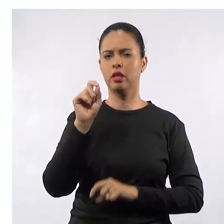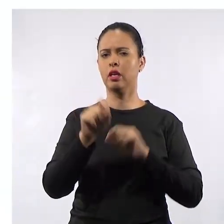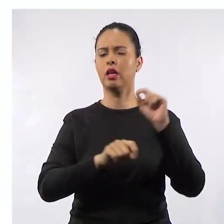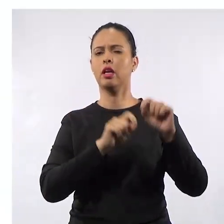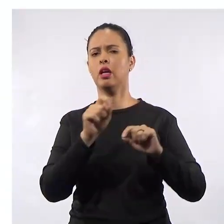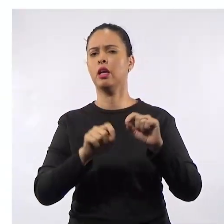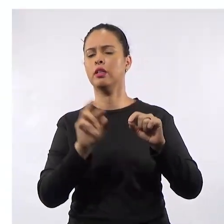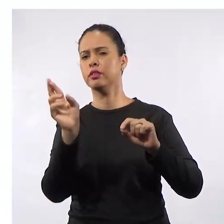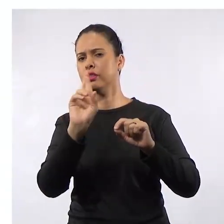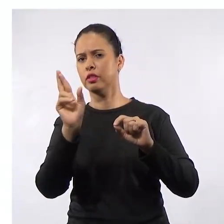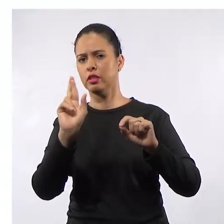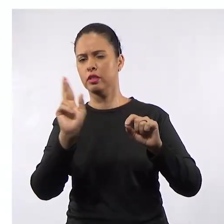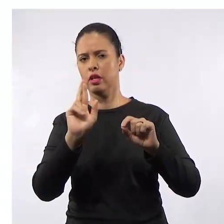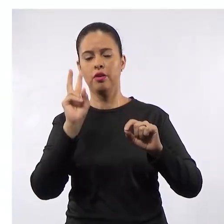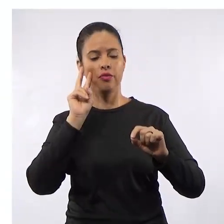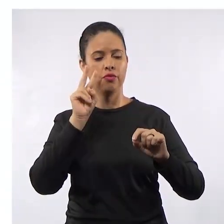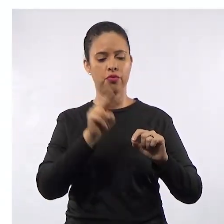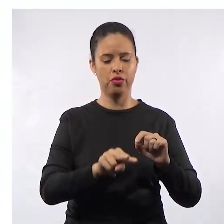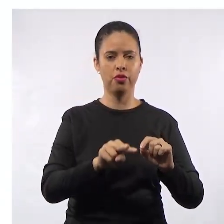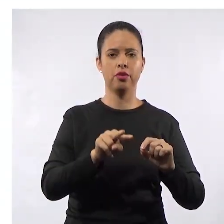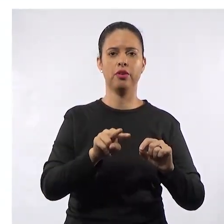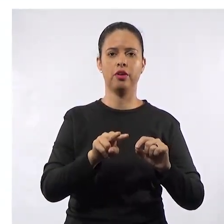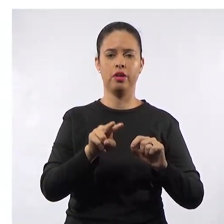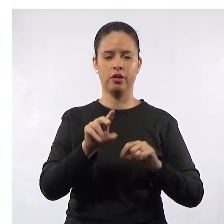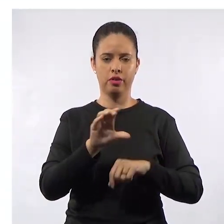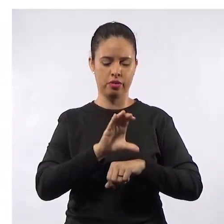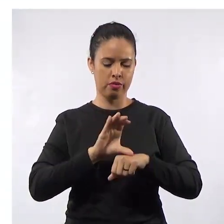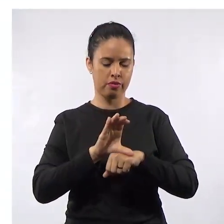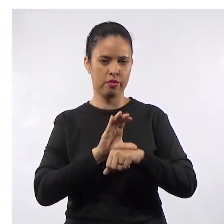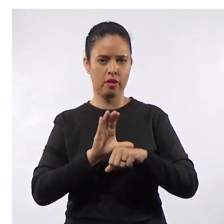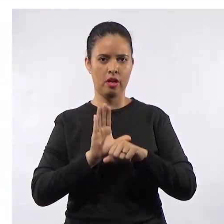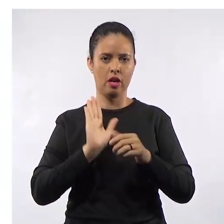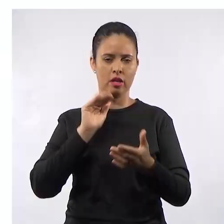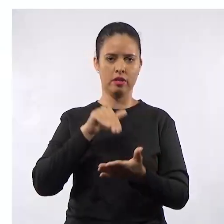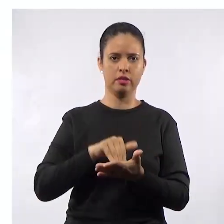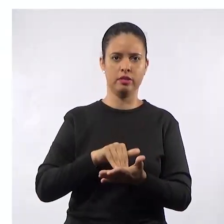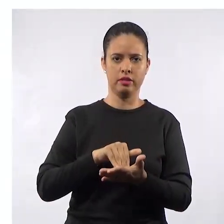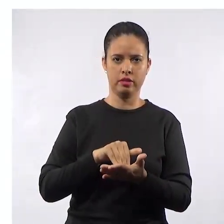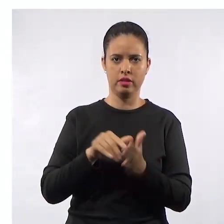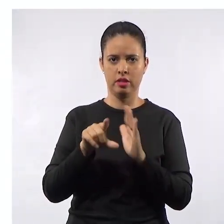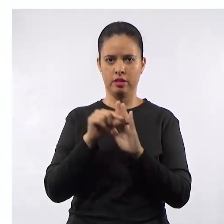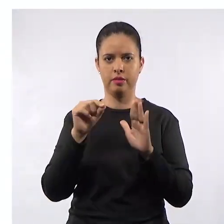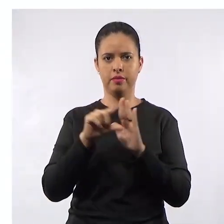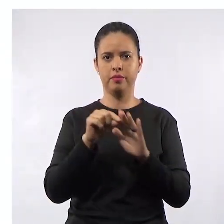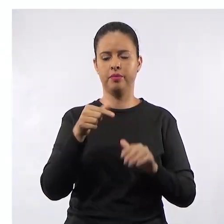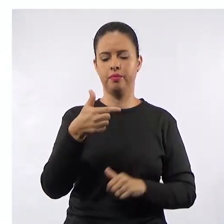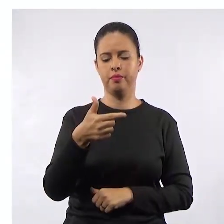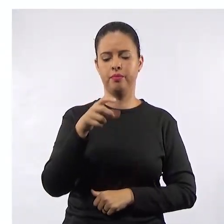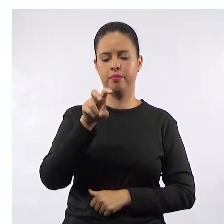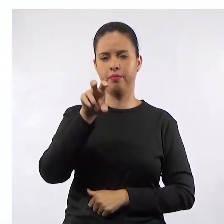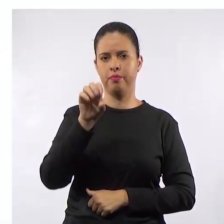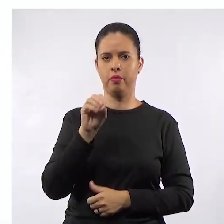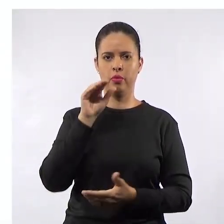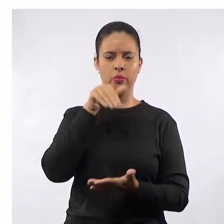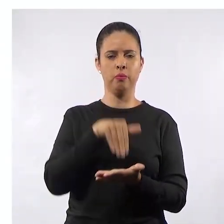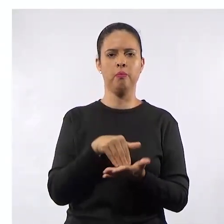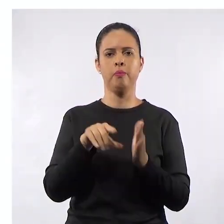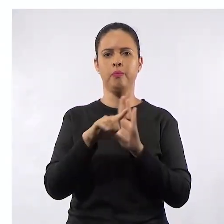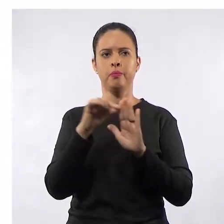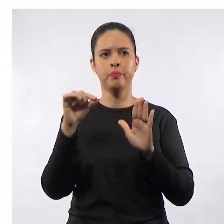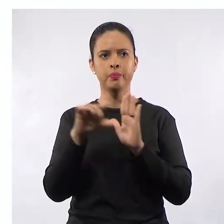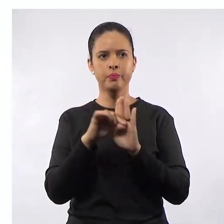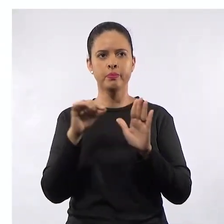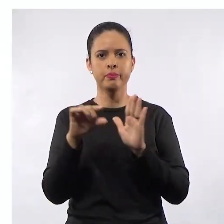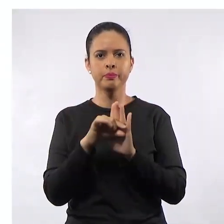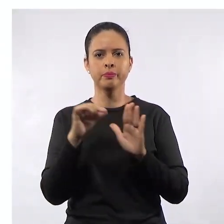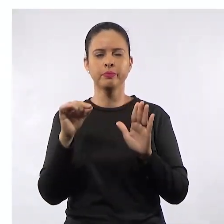Quem já abriu a Constituição Federal e viu ela até o final? Nós sabemos que vai lá até o artigo 250, né? O último artigo é o